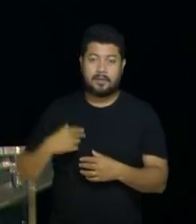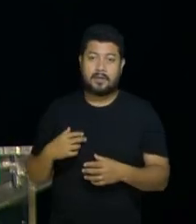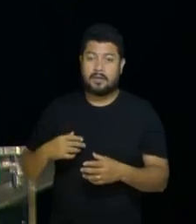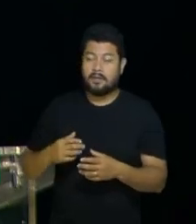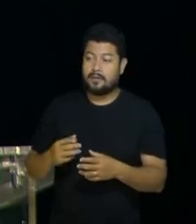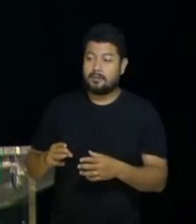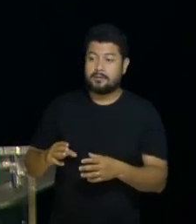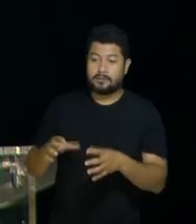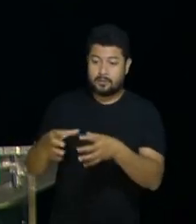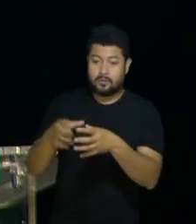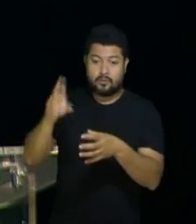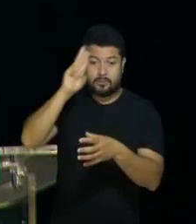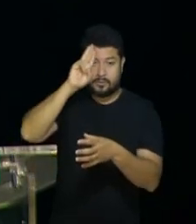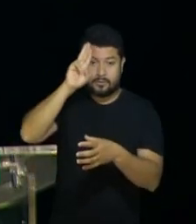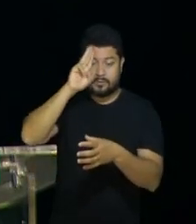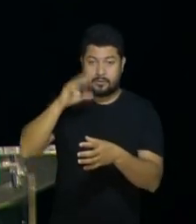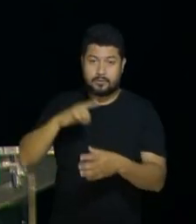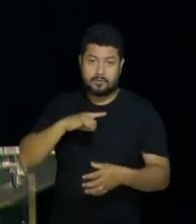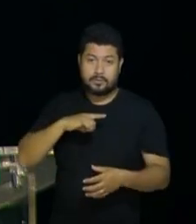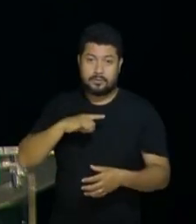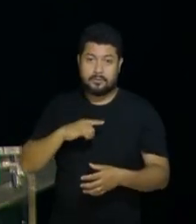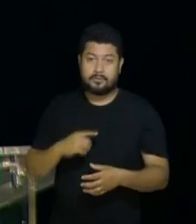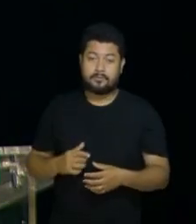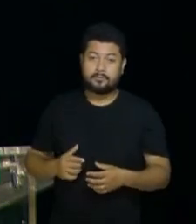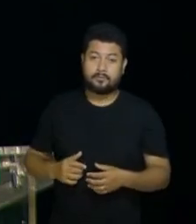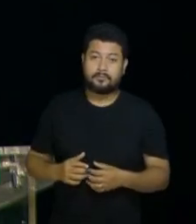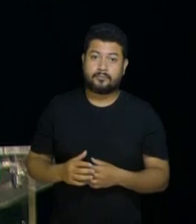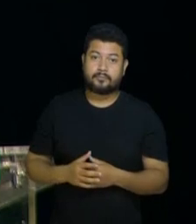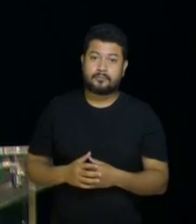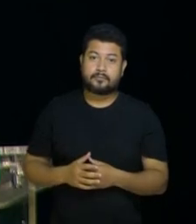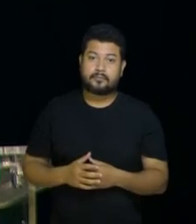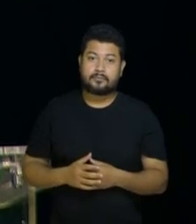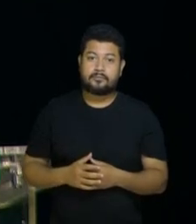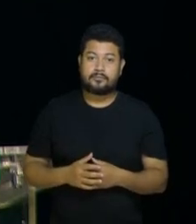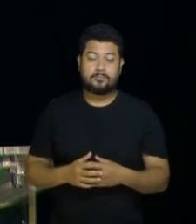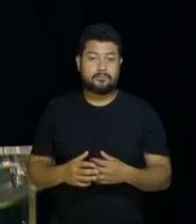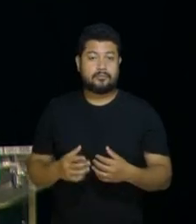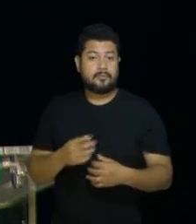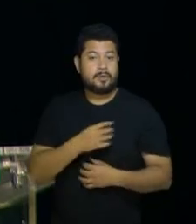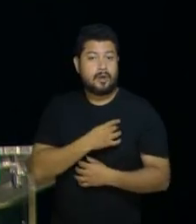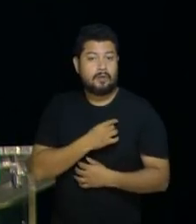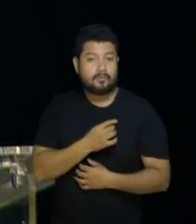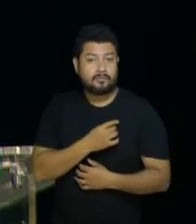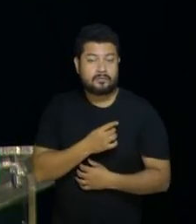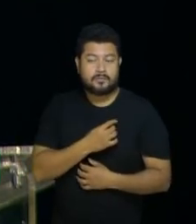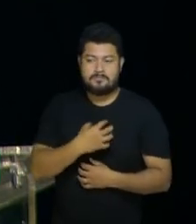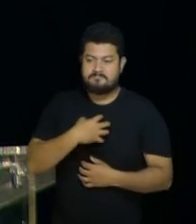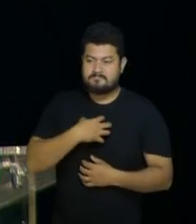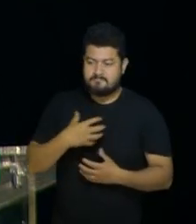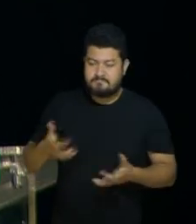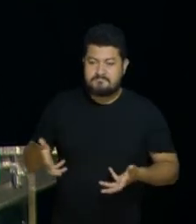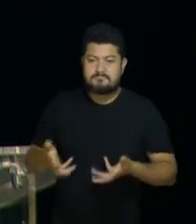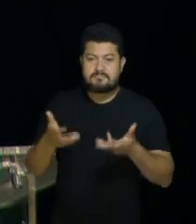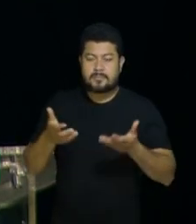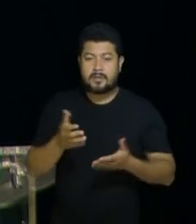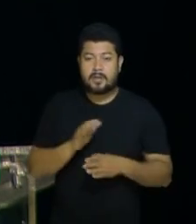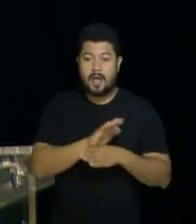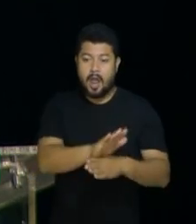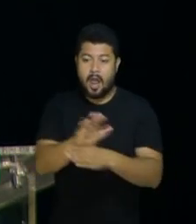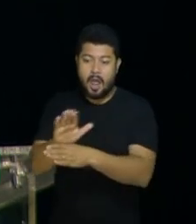trabalho altruísta. Sendo que o voluntariado entusiástico traz novos